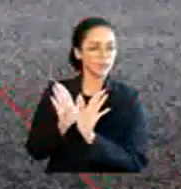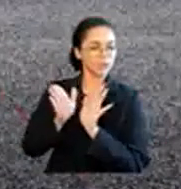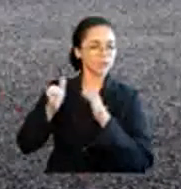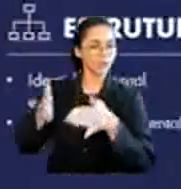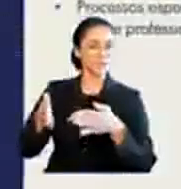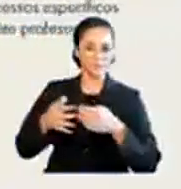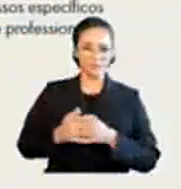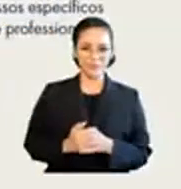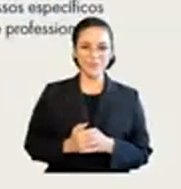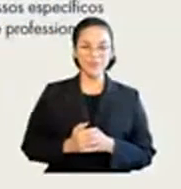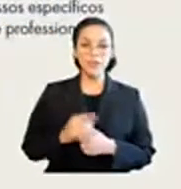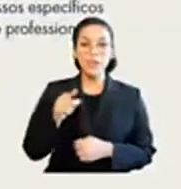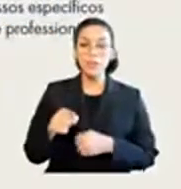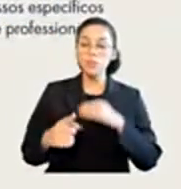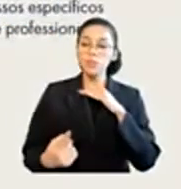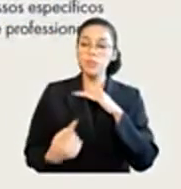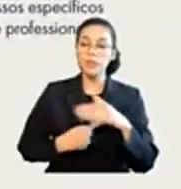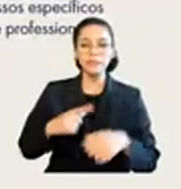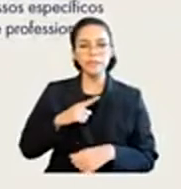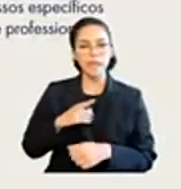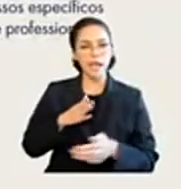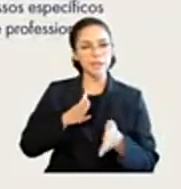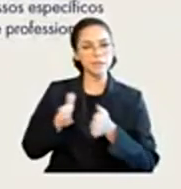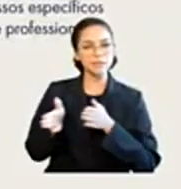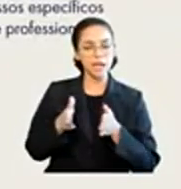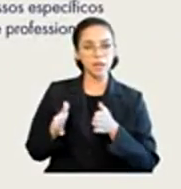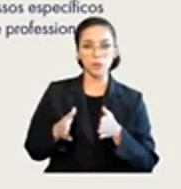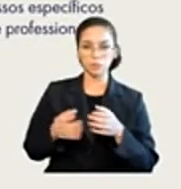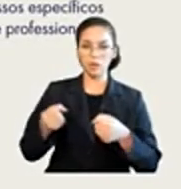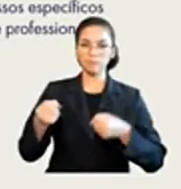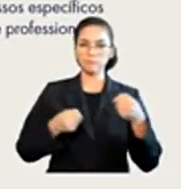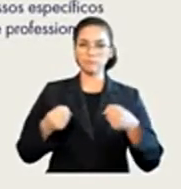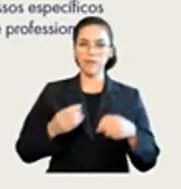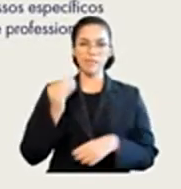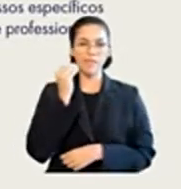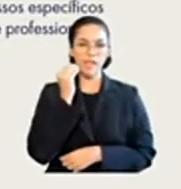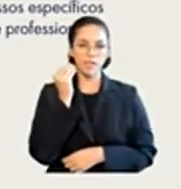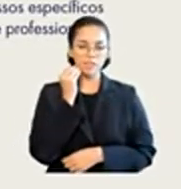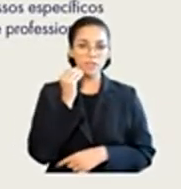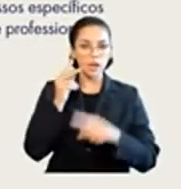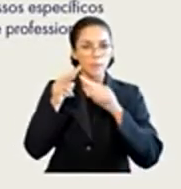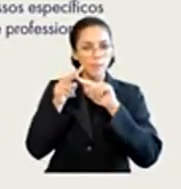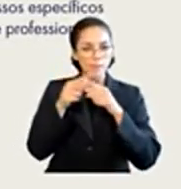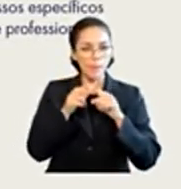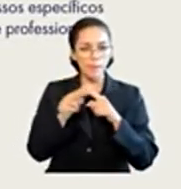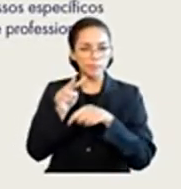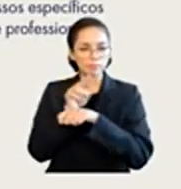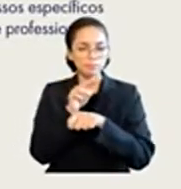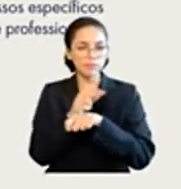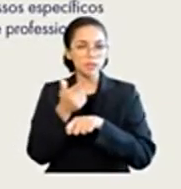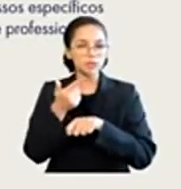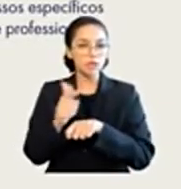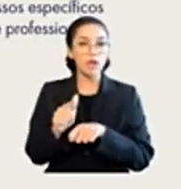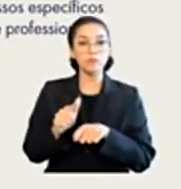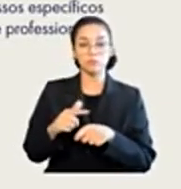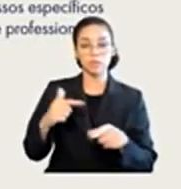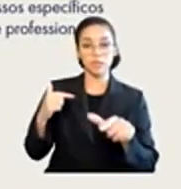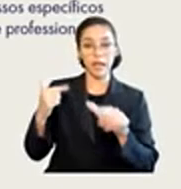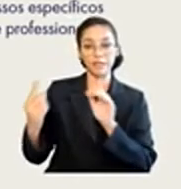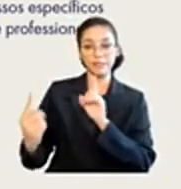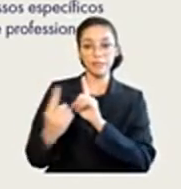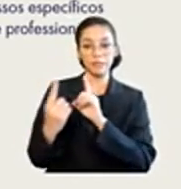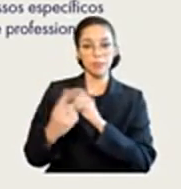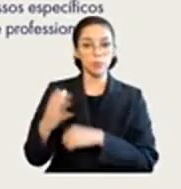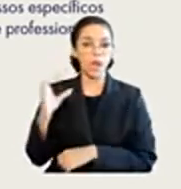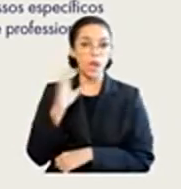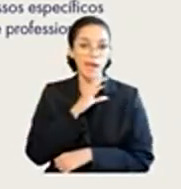o cliente tem acesso a test drive, revisões, serviços mais rápidos com atendimento prioritário através